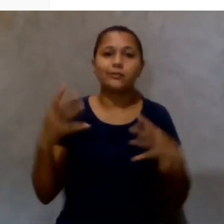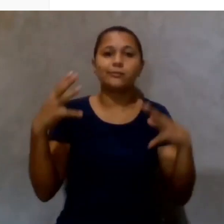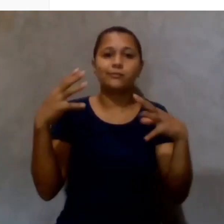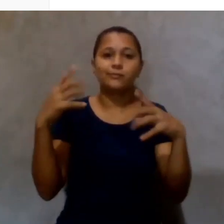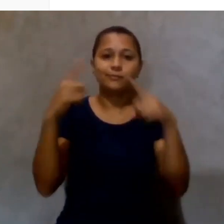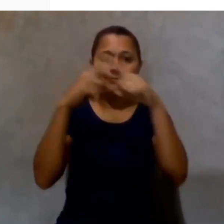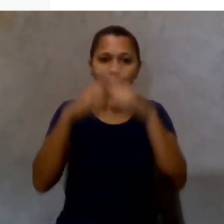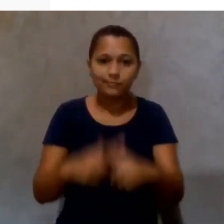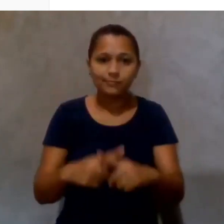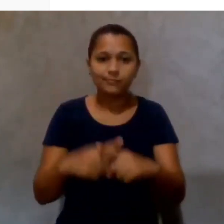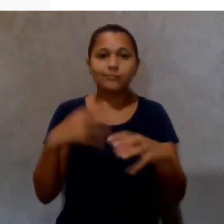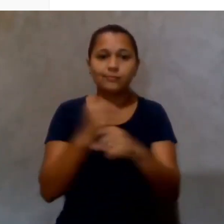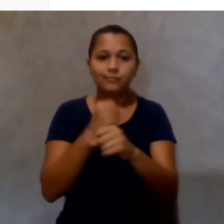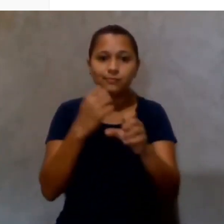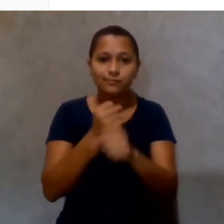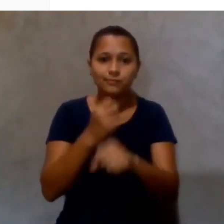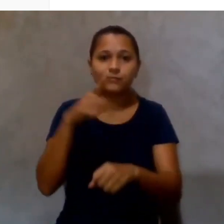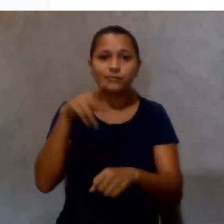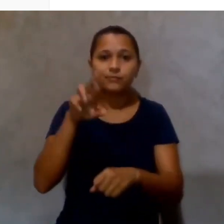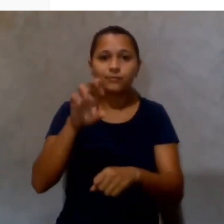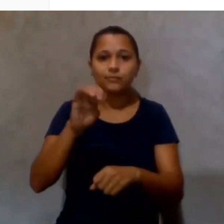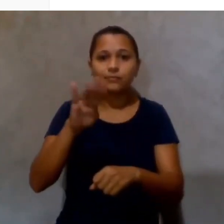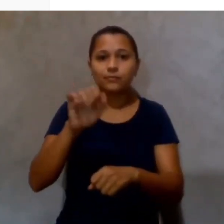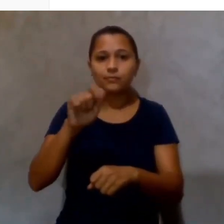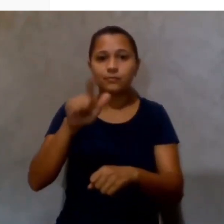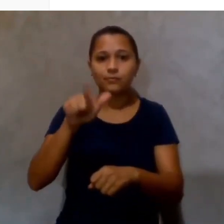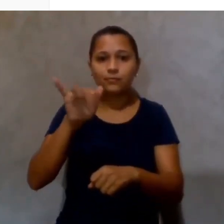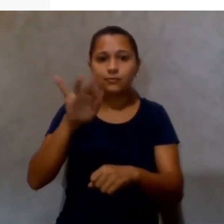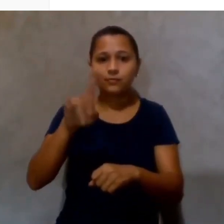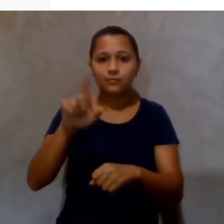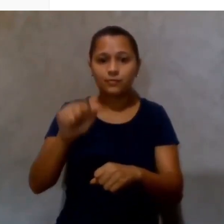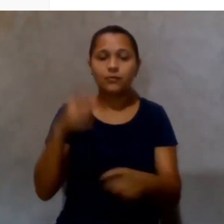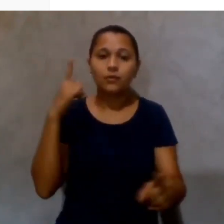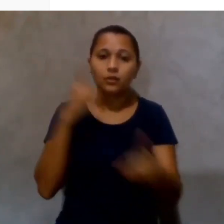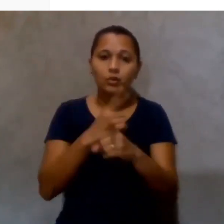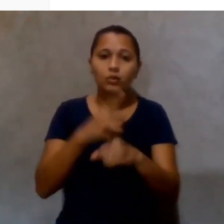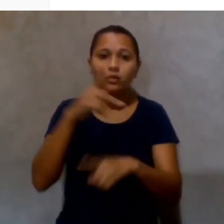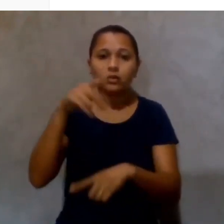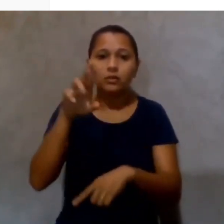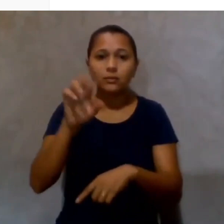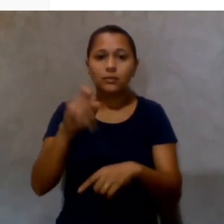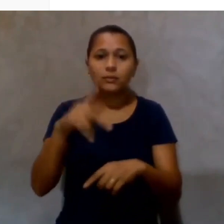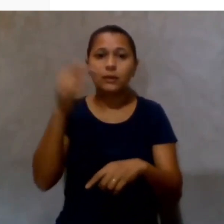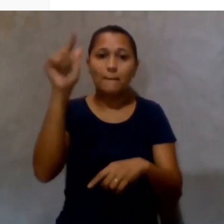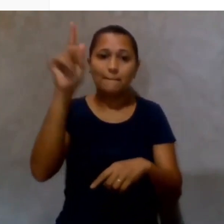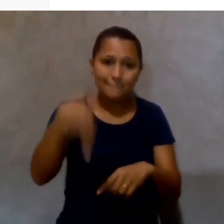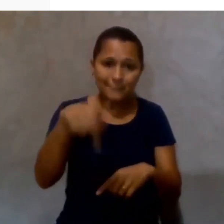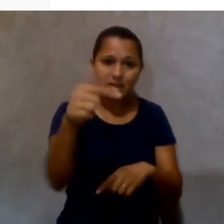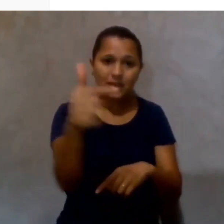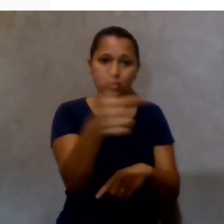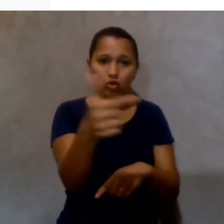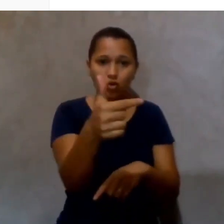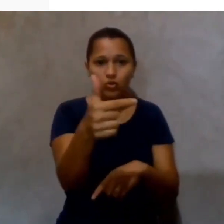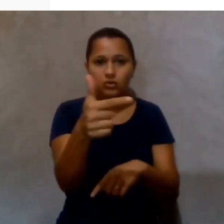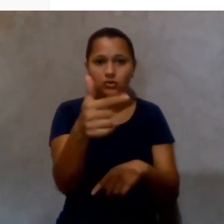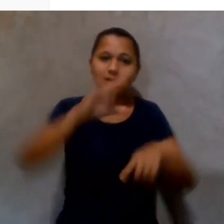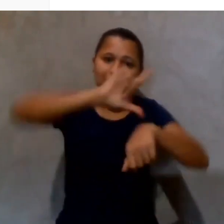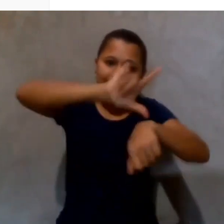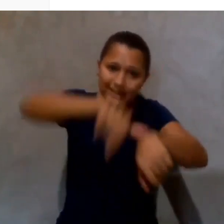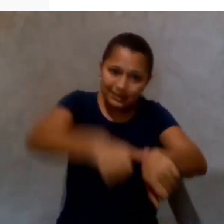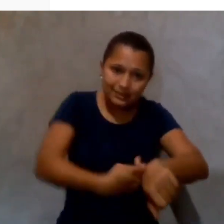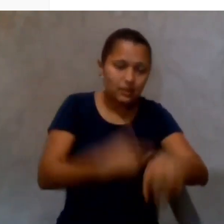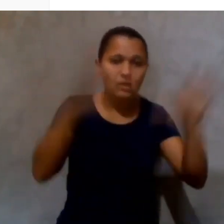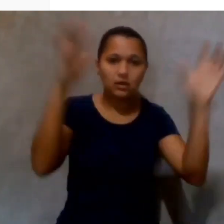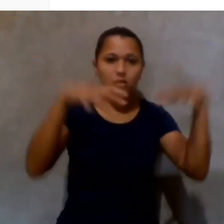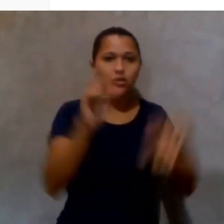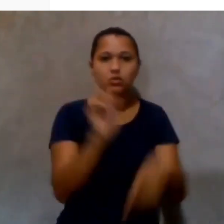a multiplicação dessas probabilidades, vamos encontrar a probabilidade P2, que é a probabilidade dele se